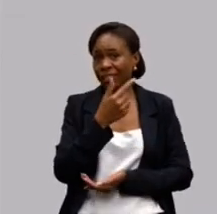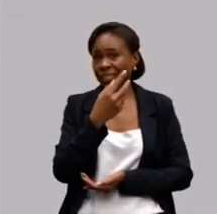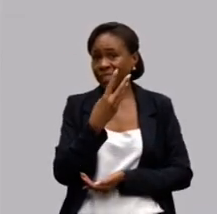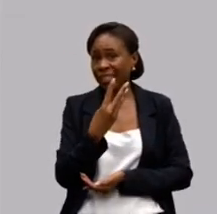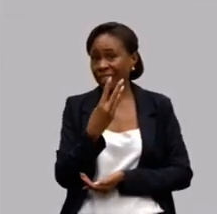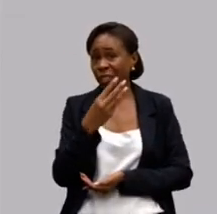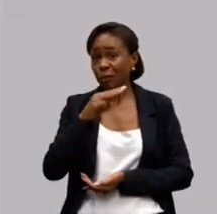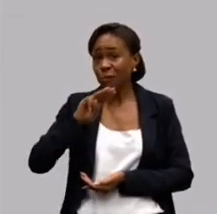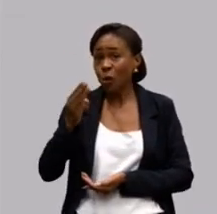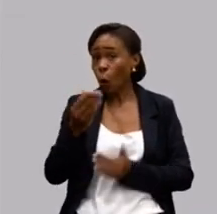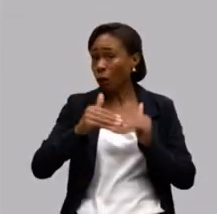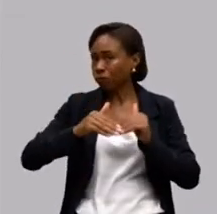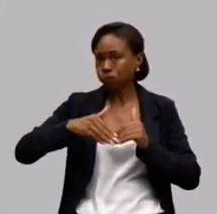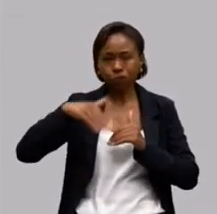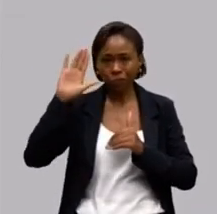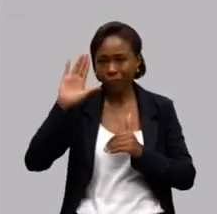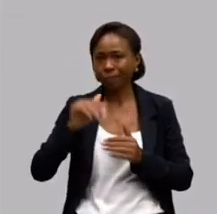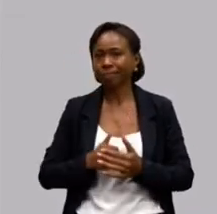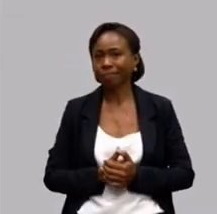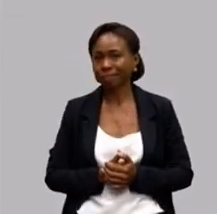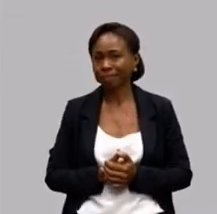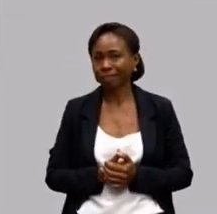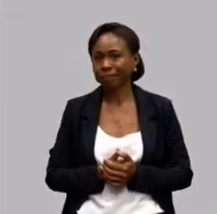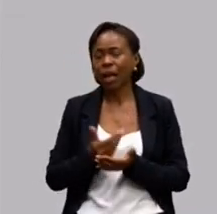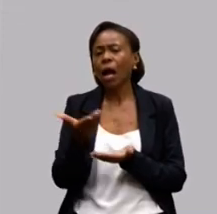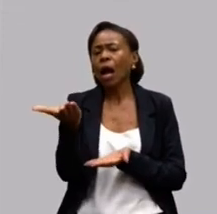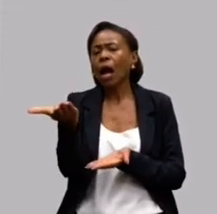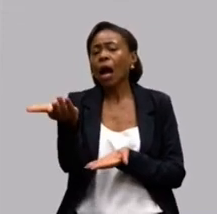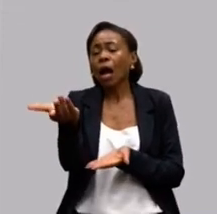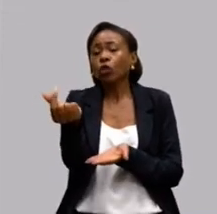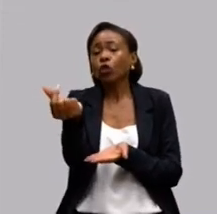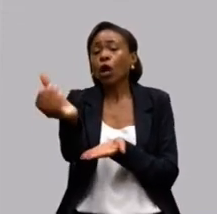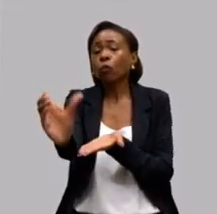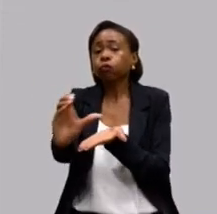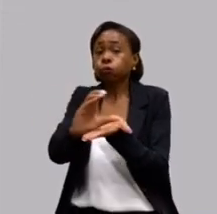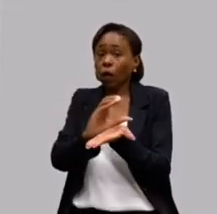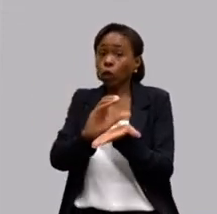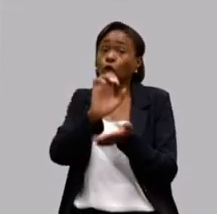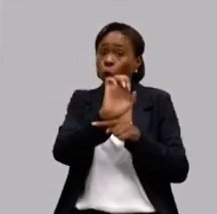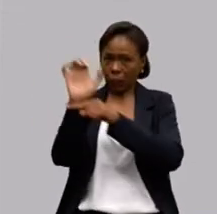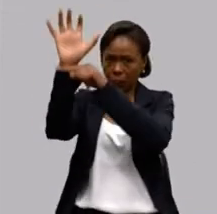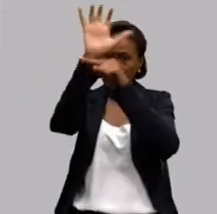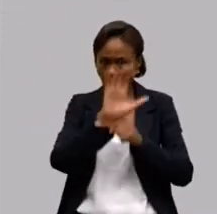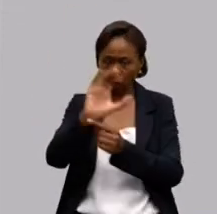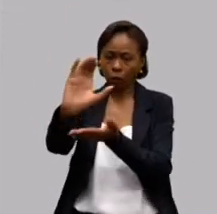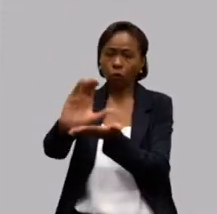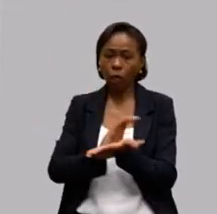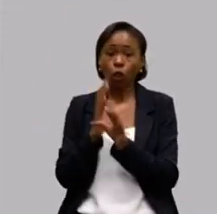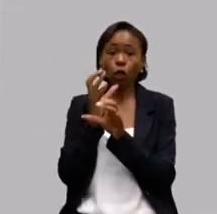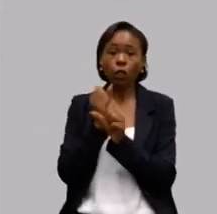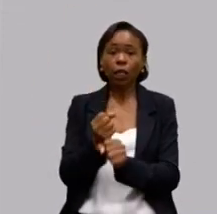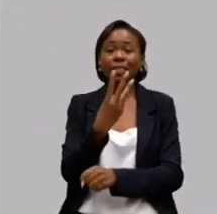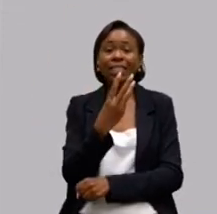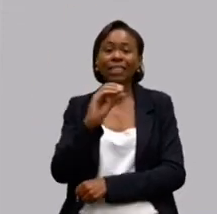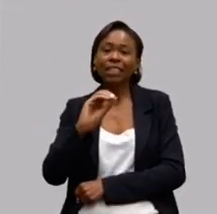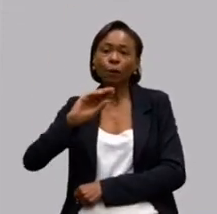23.520.283,42, tá? Valor recebido dos estados, 30